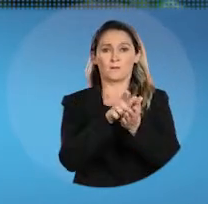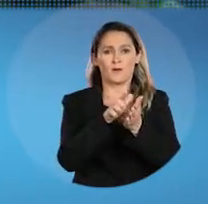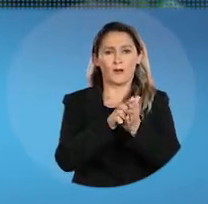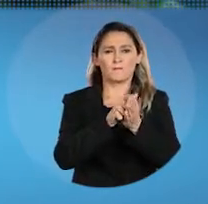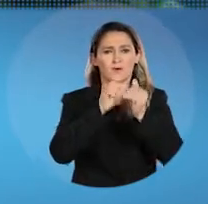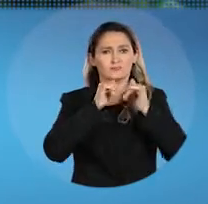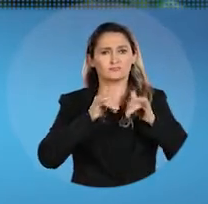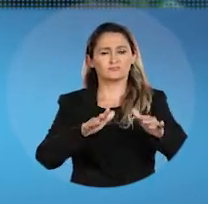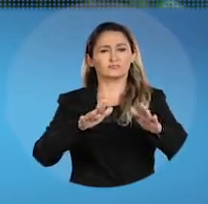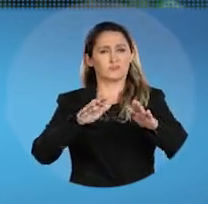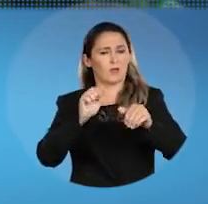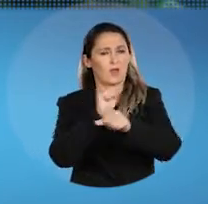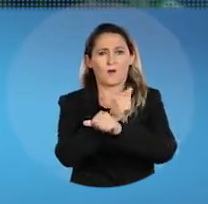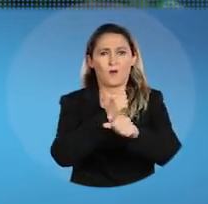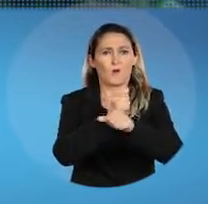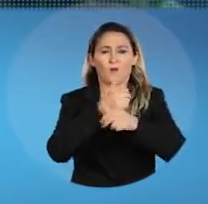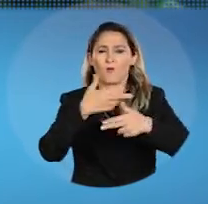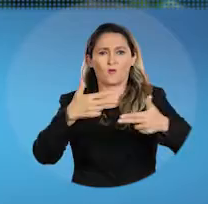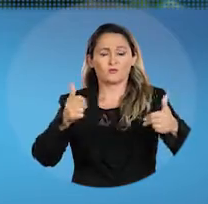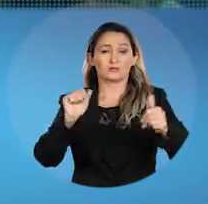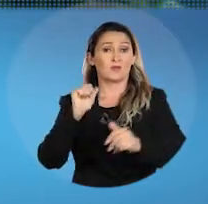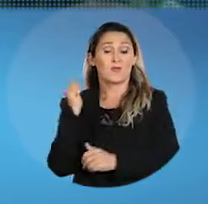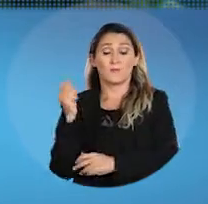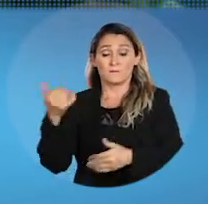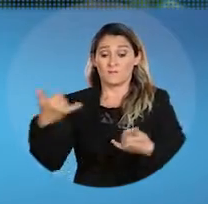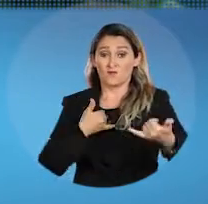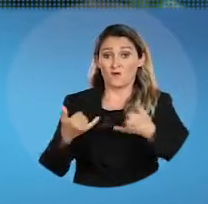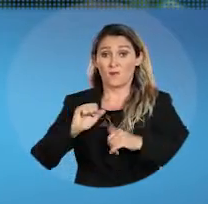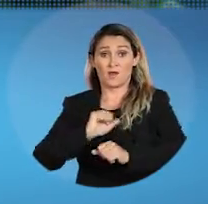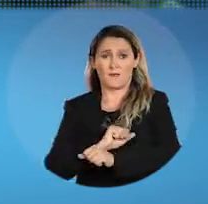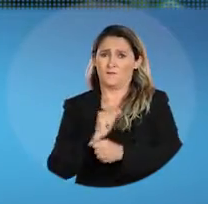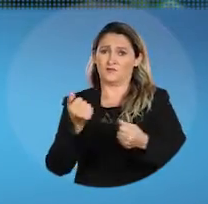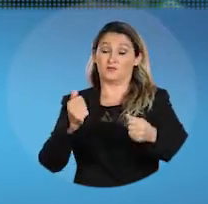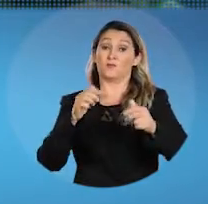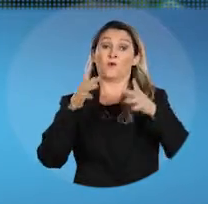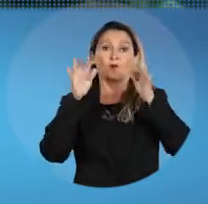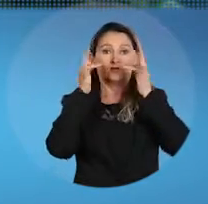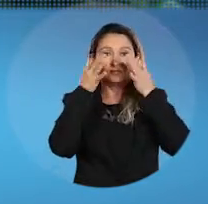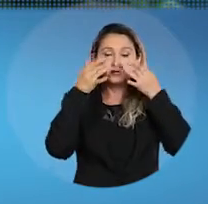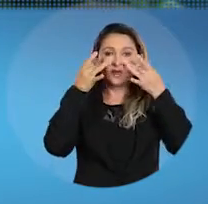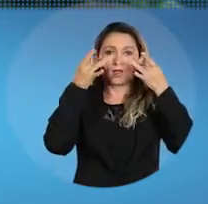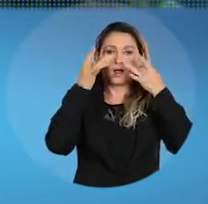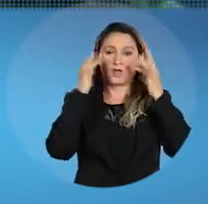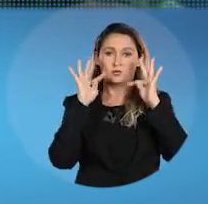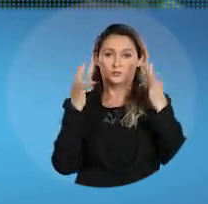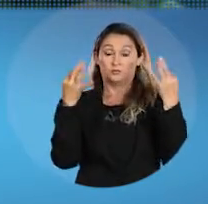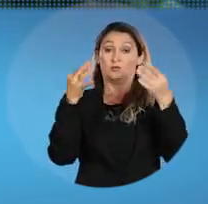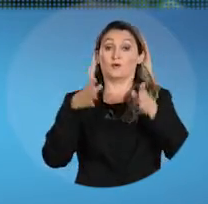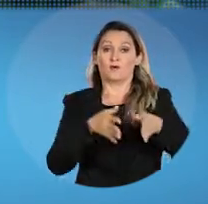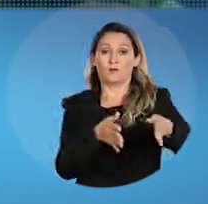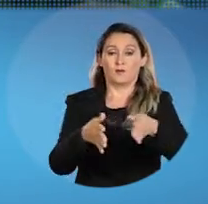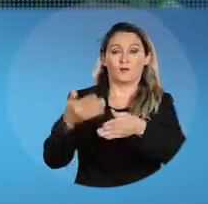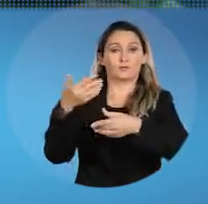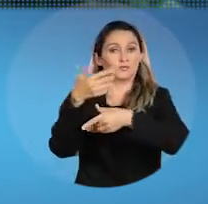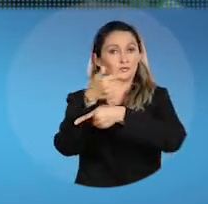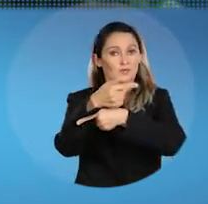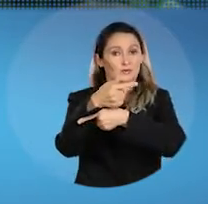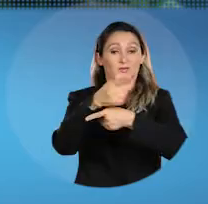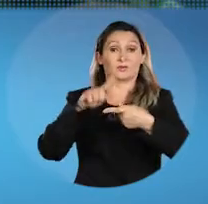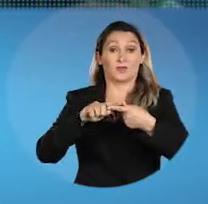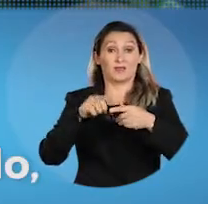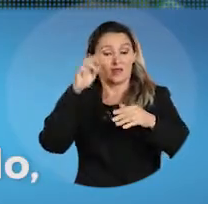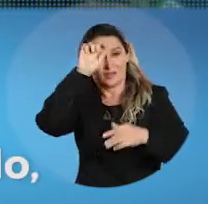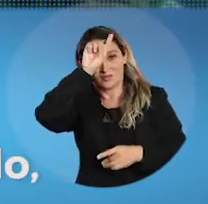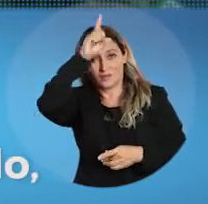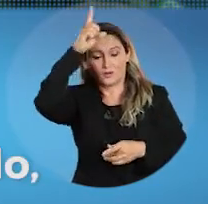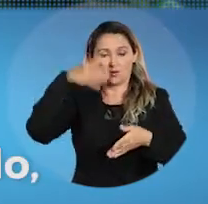do papel obras que muitos diziam ser impossíveis, como o Teatro Municipal, o Canal do Tema e a própria ideia do Corredor